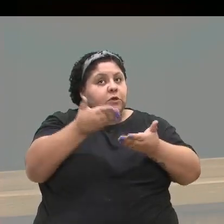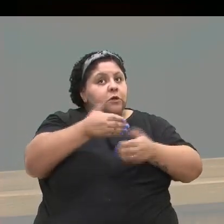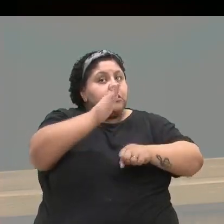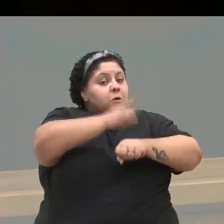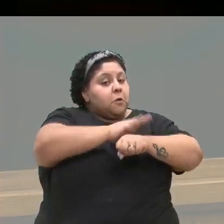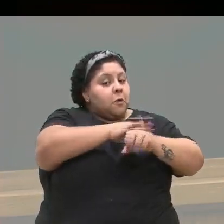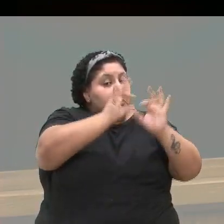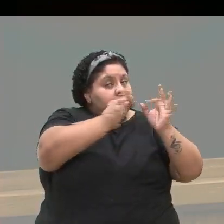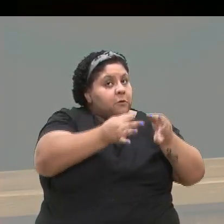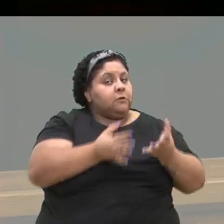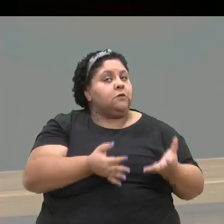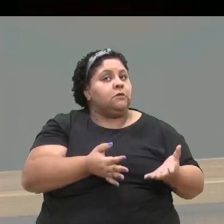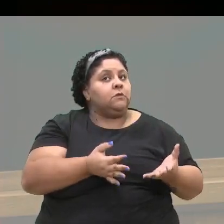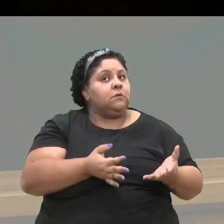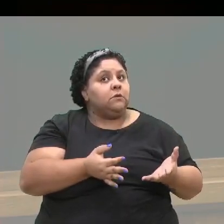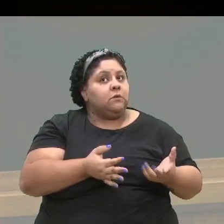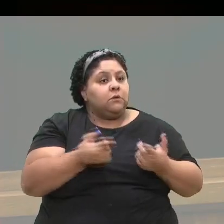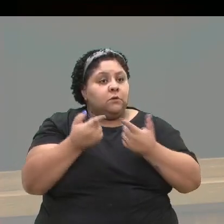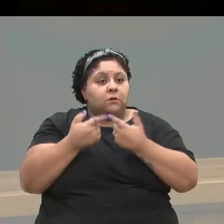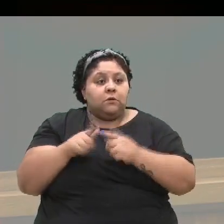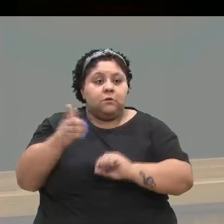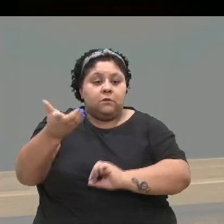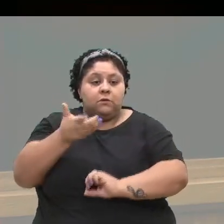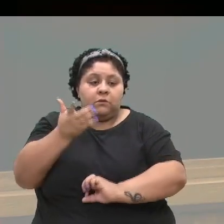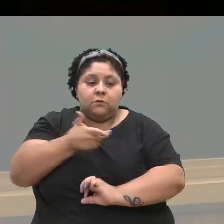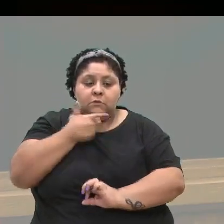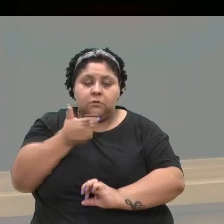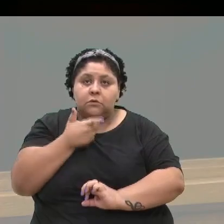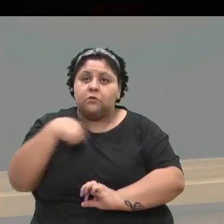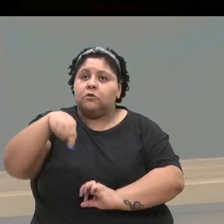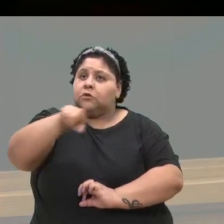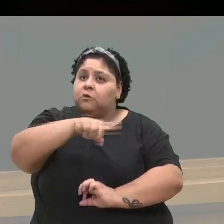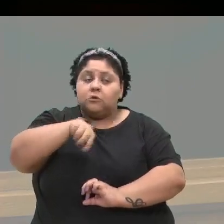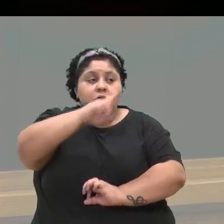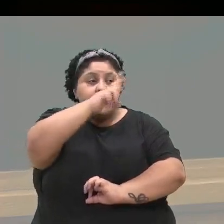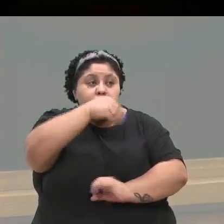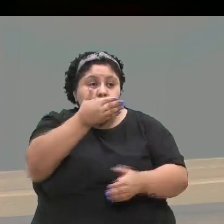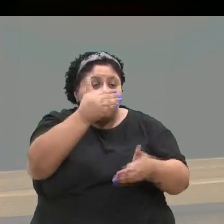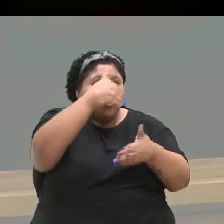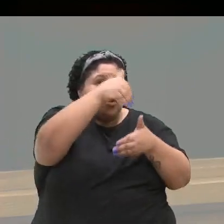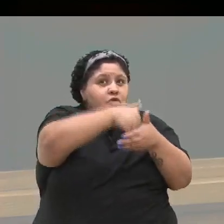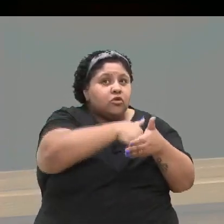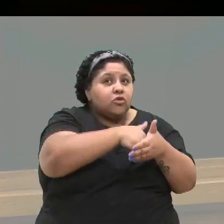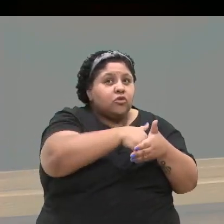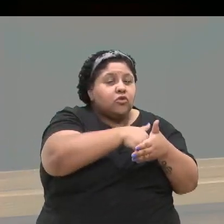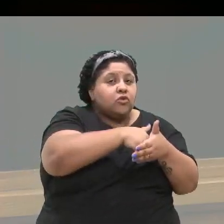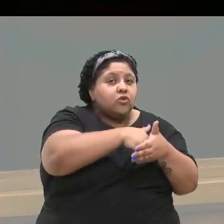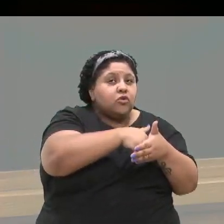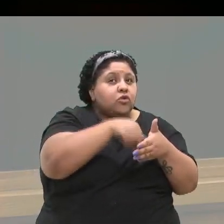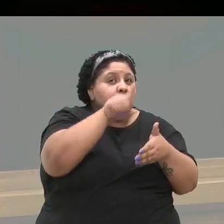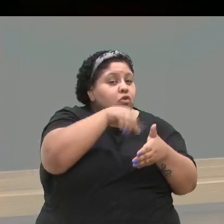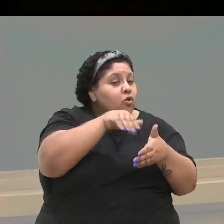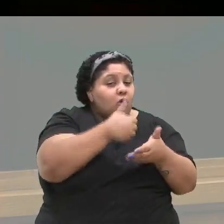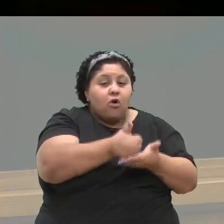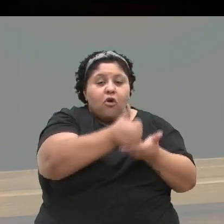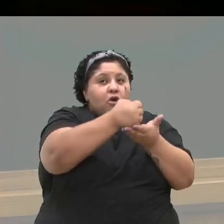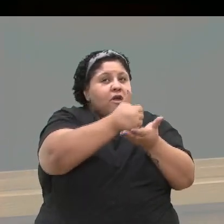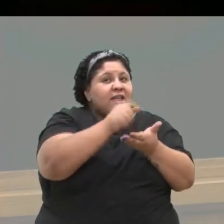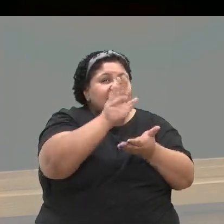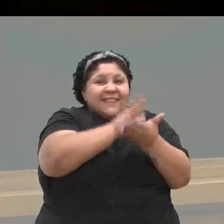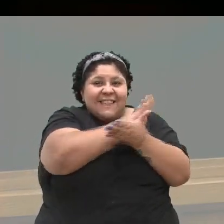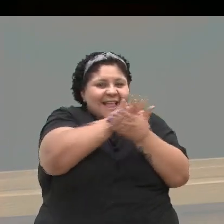adequado. Mas eu quero dizer, nós nunca votaremos, nunca somos a favor de nenhum